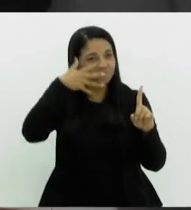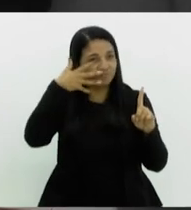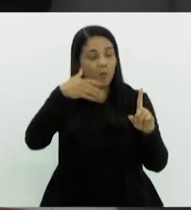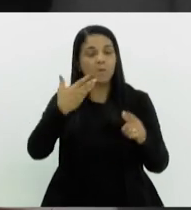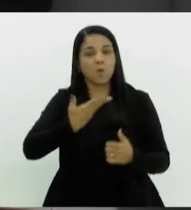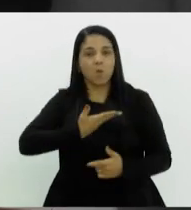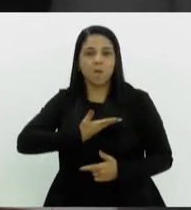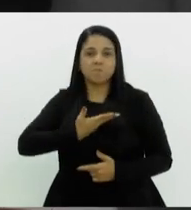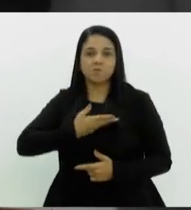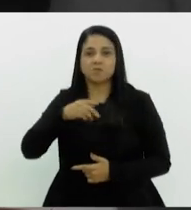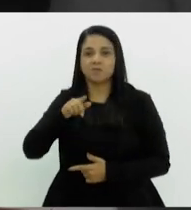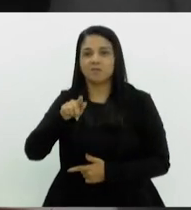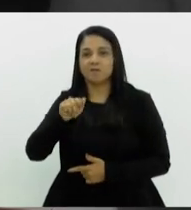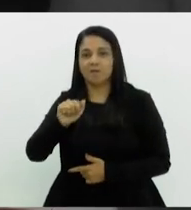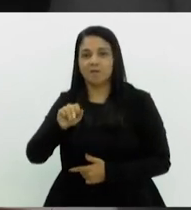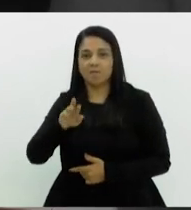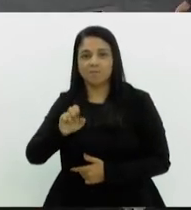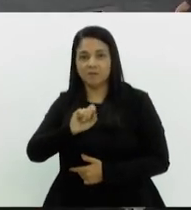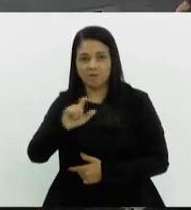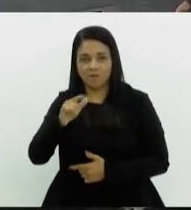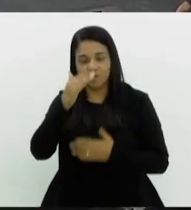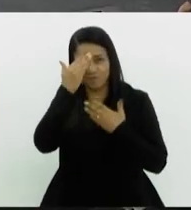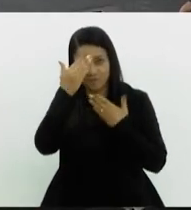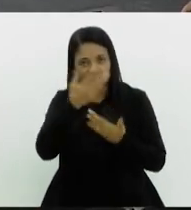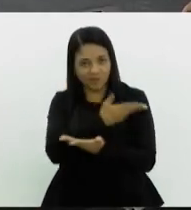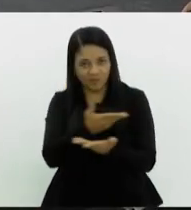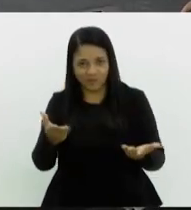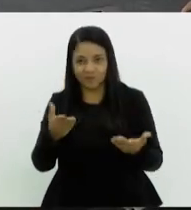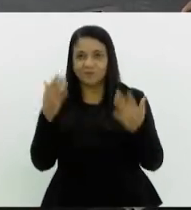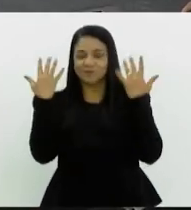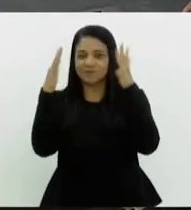amigo Gabriel Zéfero. Obrigada a todos.